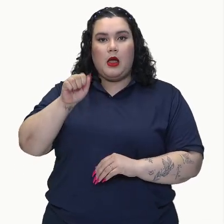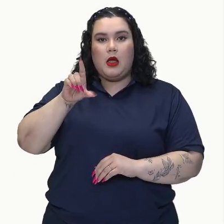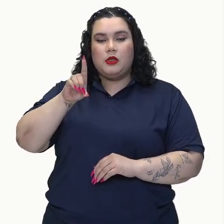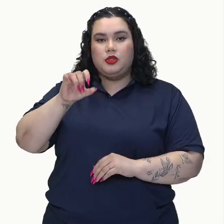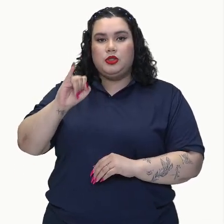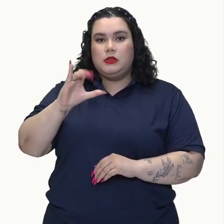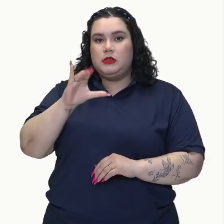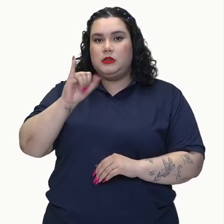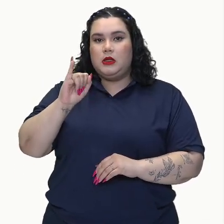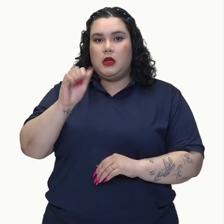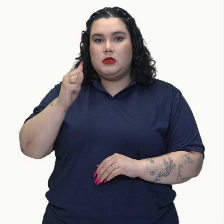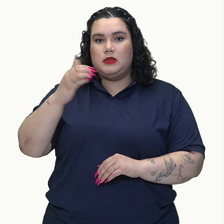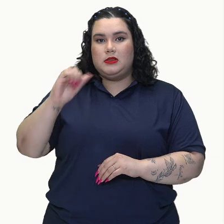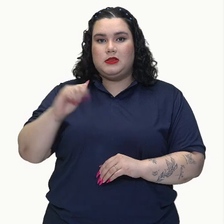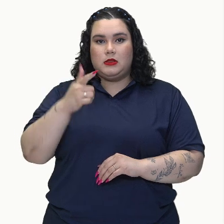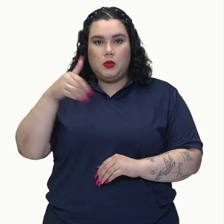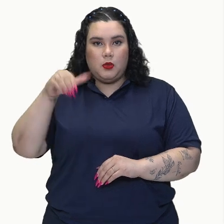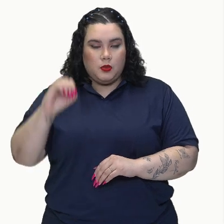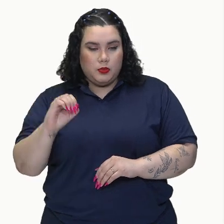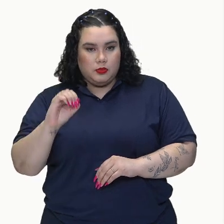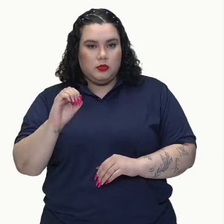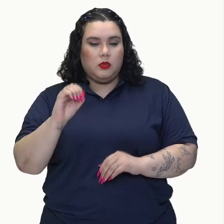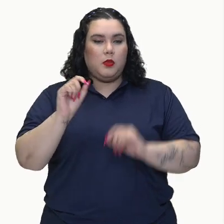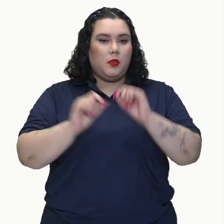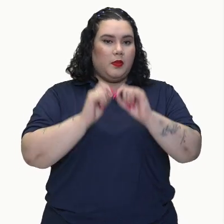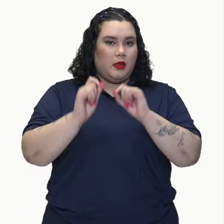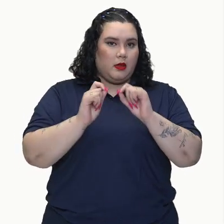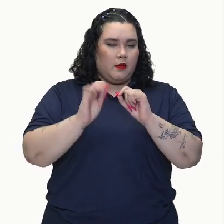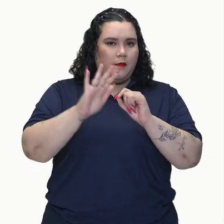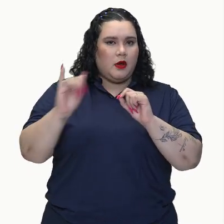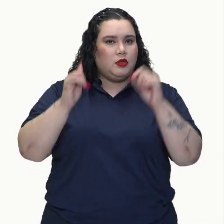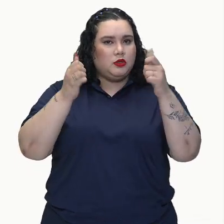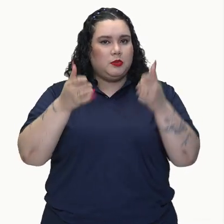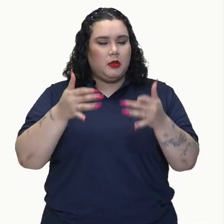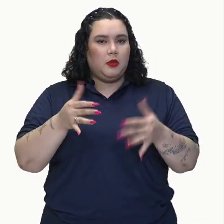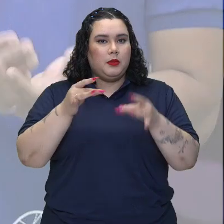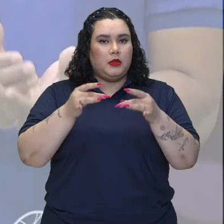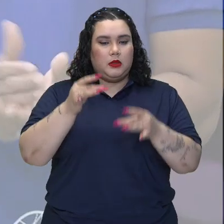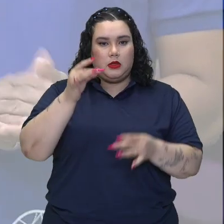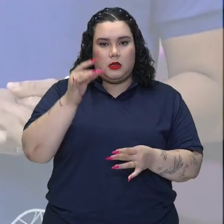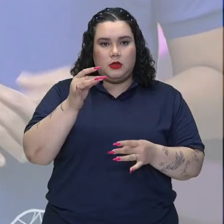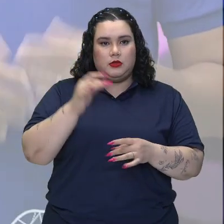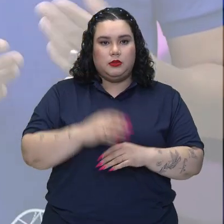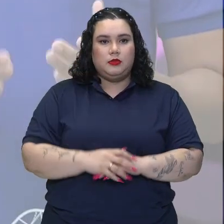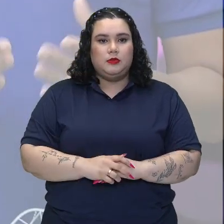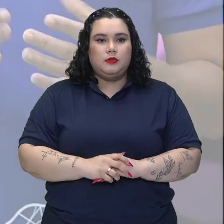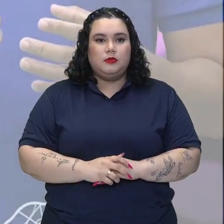trabalhar exatamente a ideia do quadrado perfeito. O quadrado perfeito,